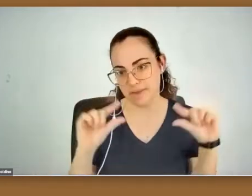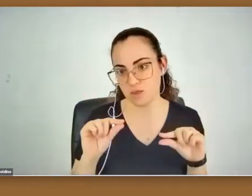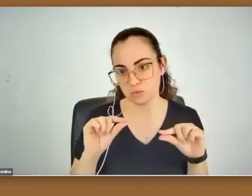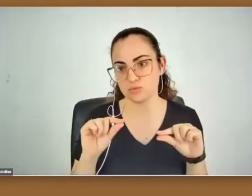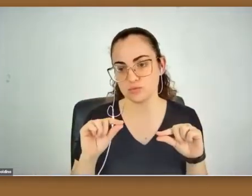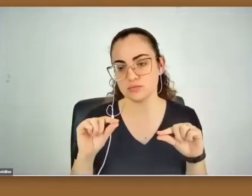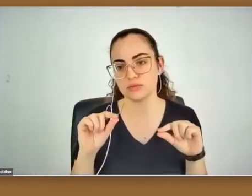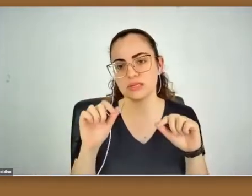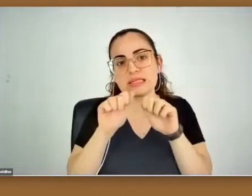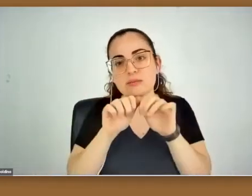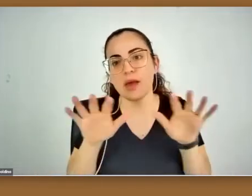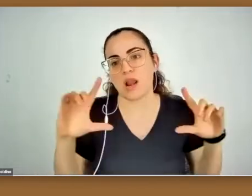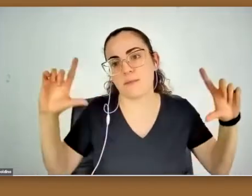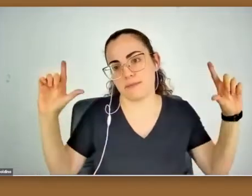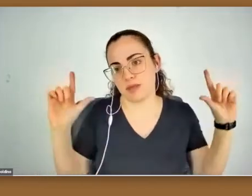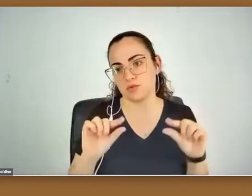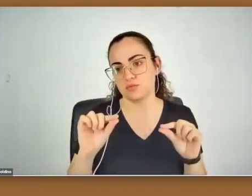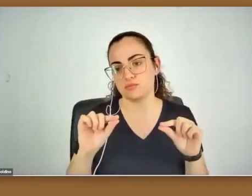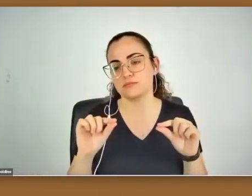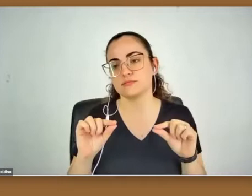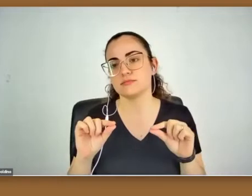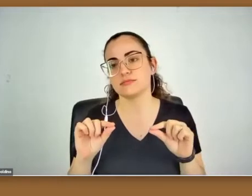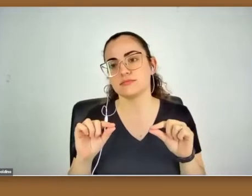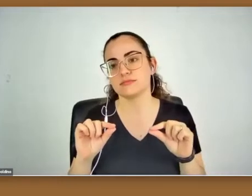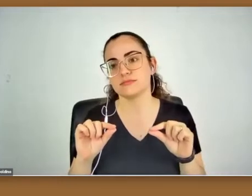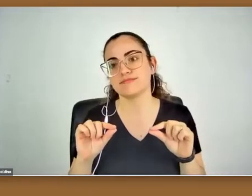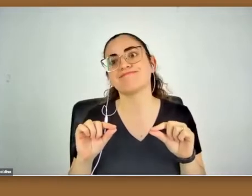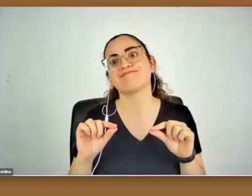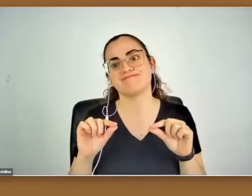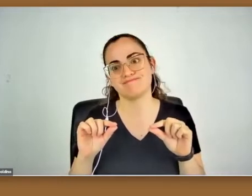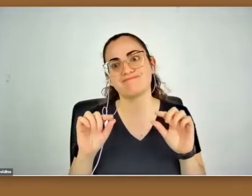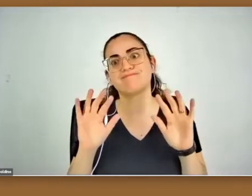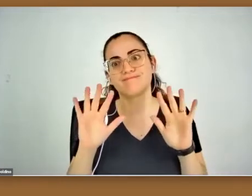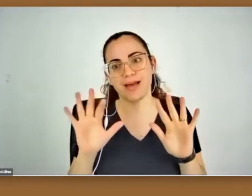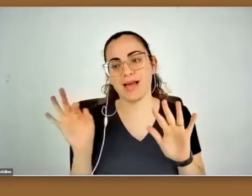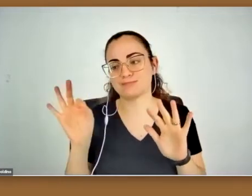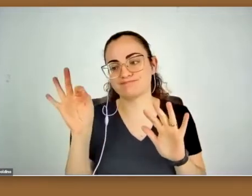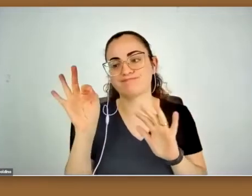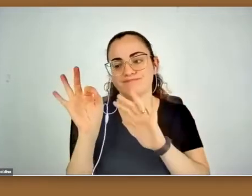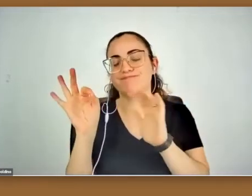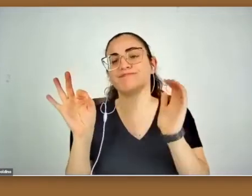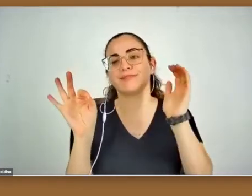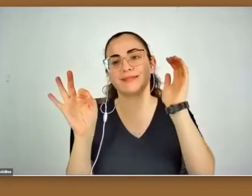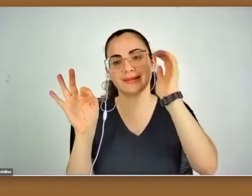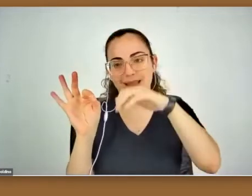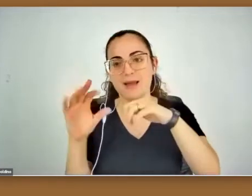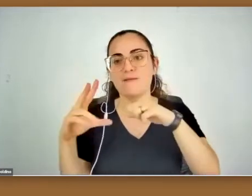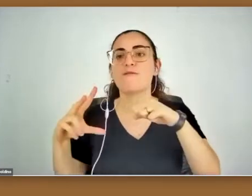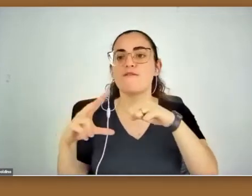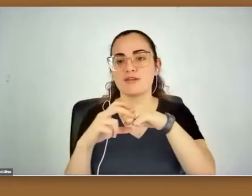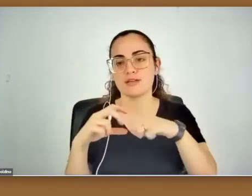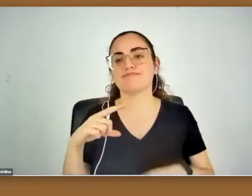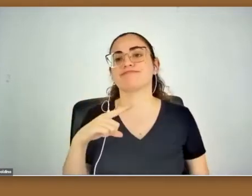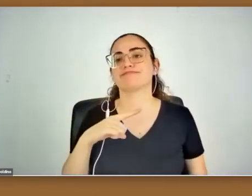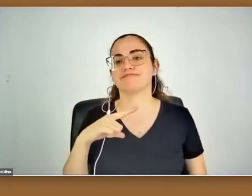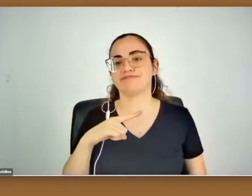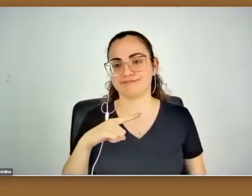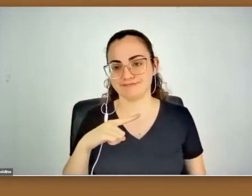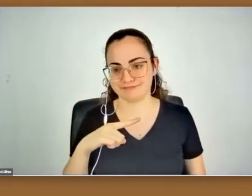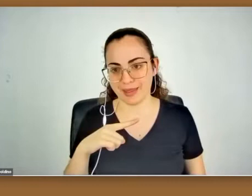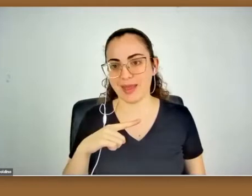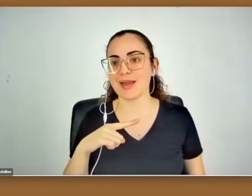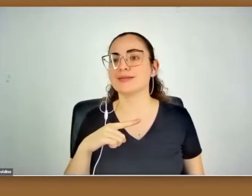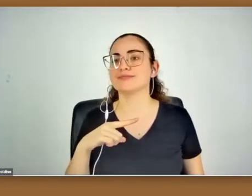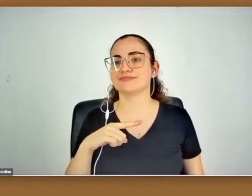menor. Mas ainda assim ele tem uma capacidade de ser vetor, né? E ele pode, nesses países, por exemplo, mais